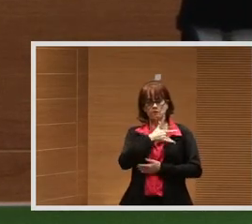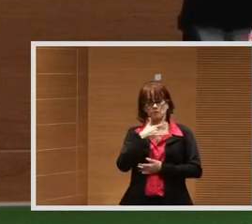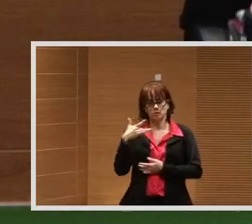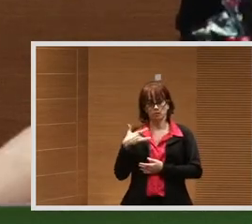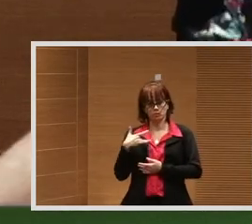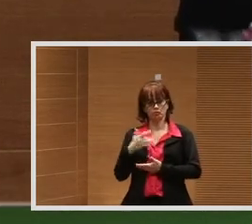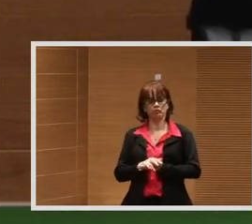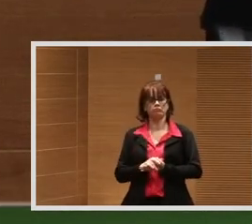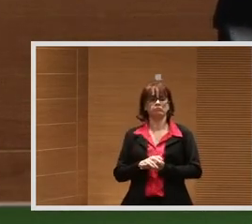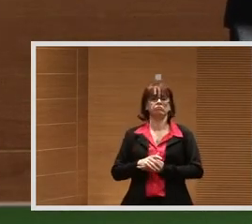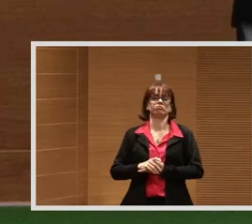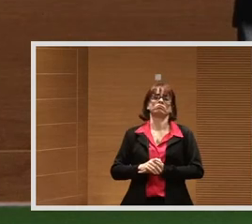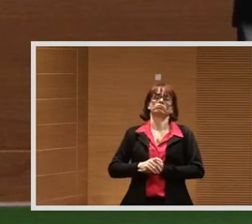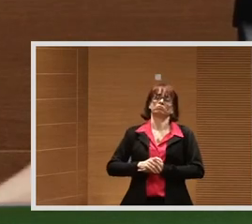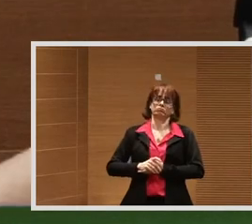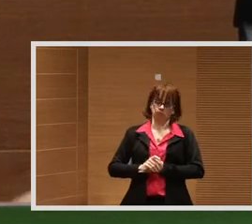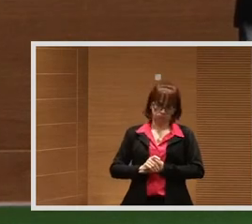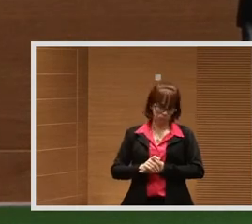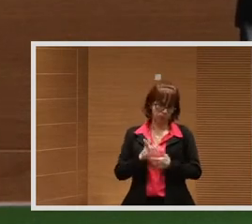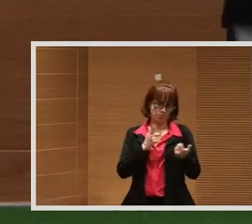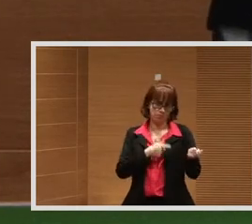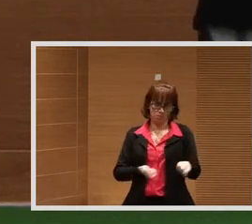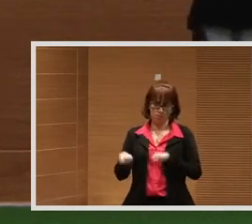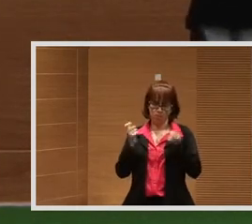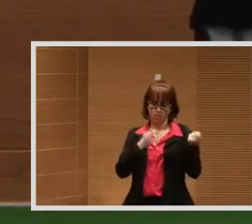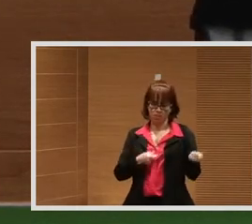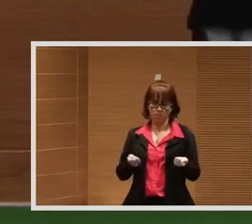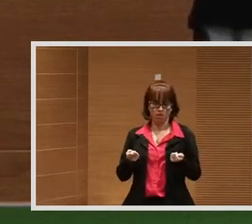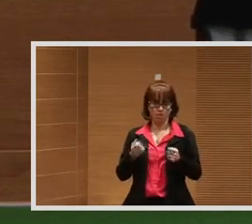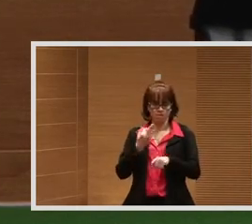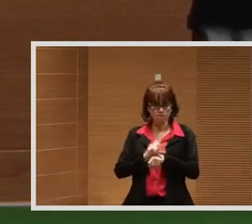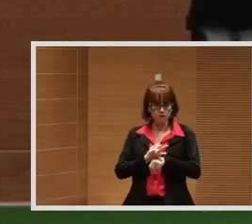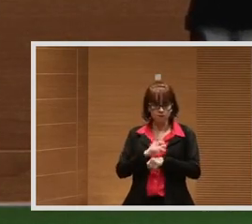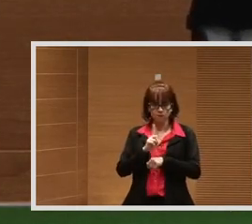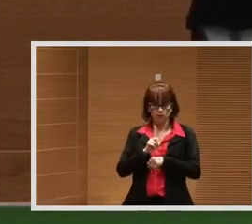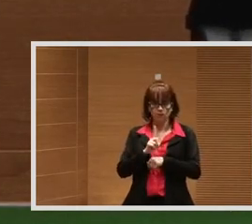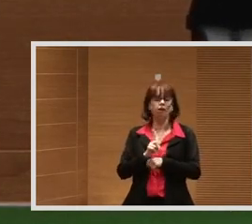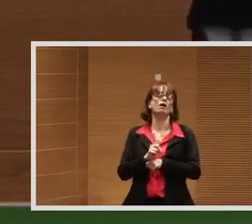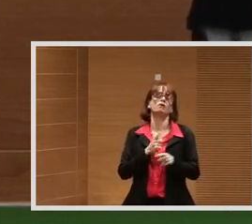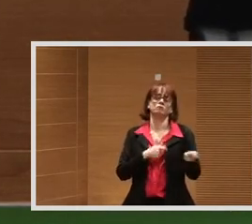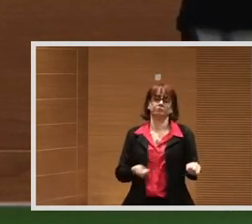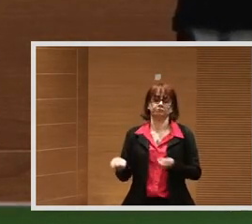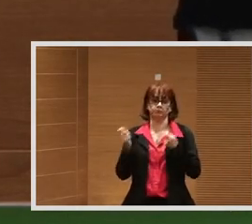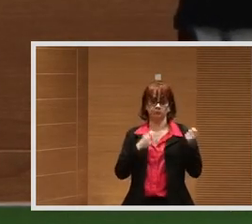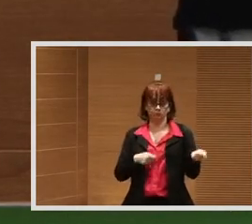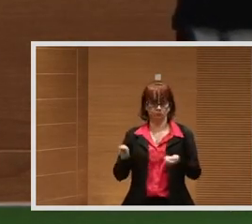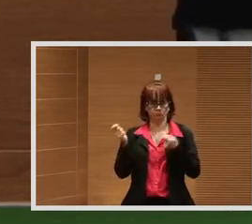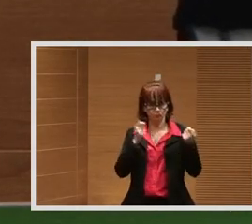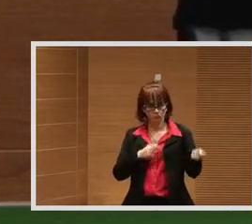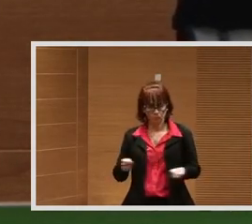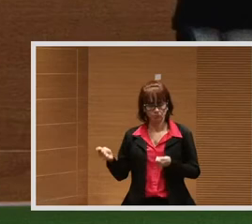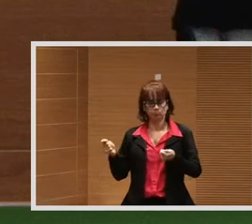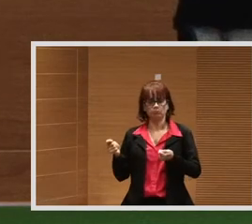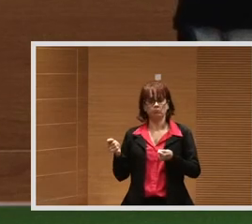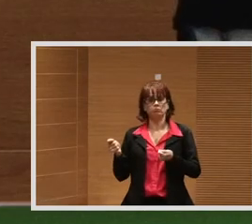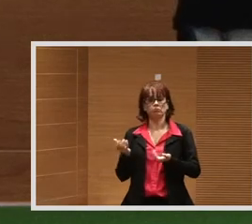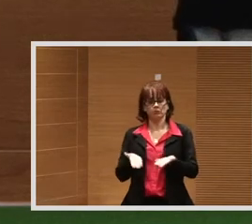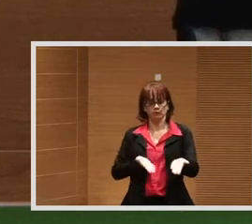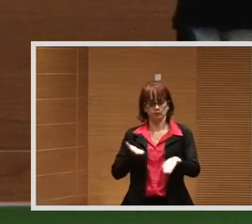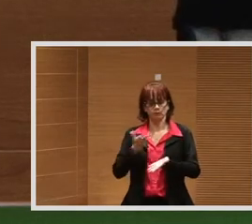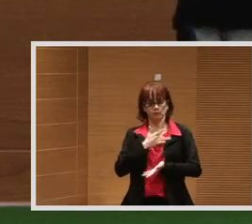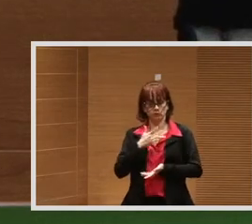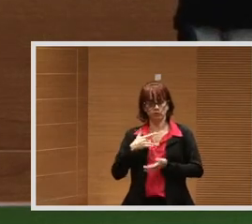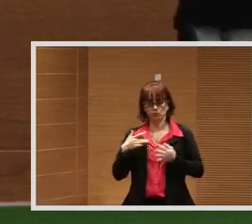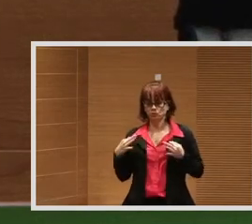regularmente... Sabe aquela coisa que falta? Não, não falta. Regularmente acompanhados em serviço de saúde. Todos